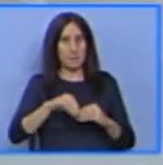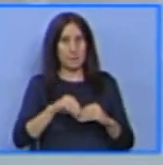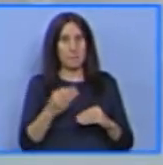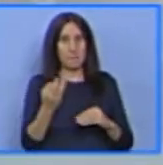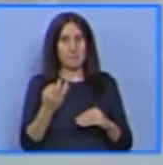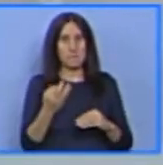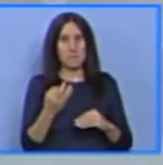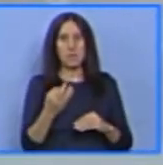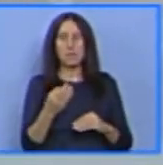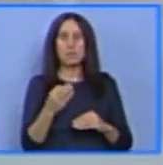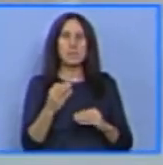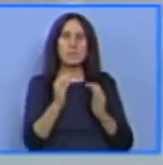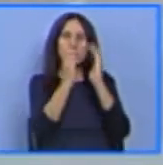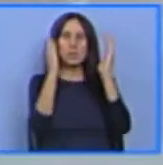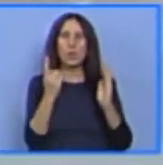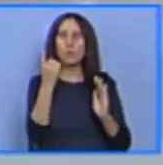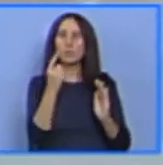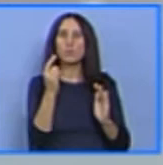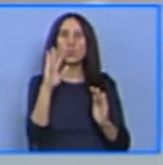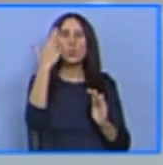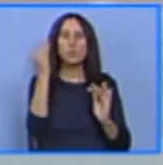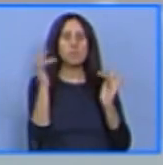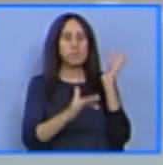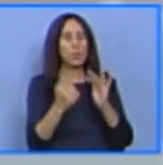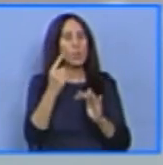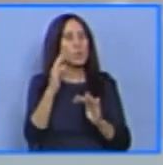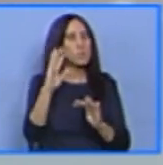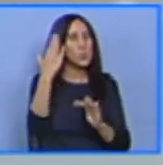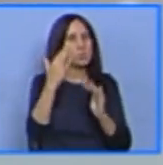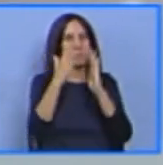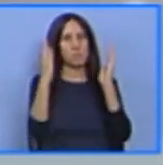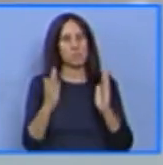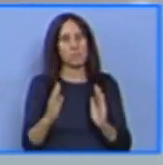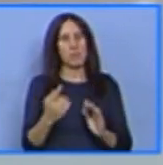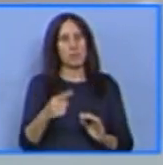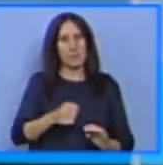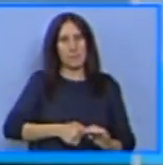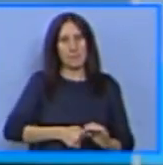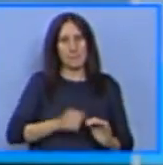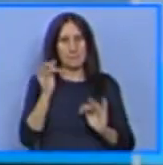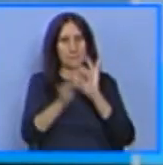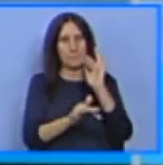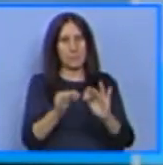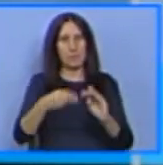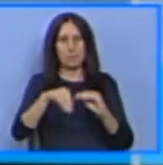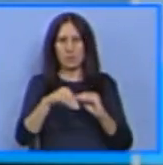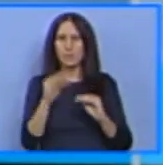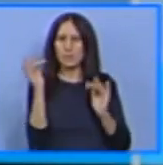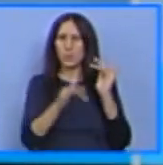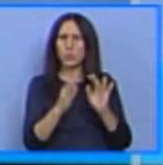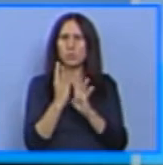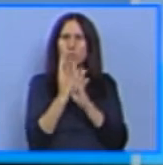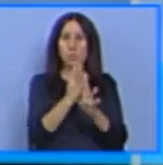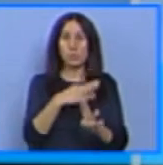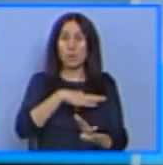facto, um dos grandes santuários de peregrinação, ser um dos maiores santuários de peregrinação do catolicismo e mesmo um dos maiores santuários de peregrinações a nível